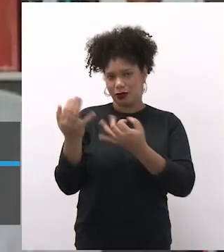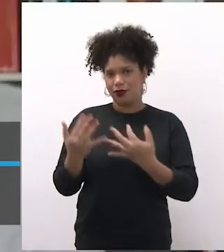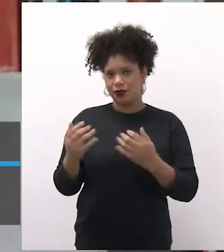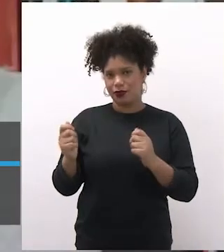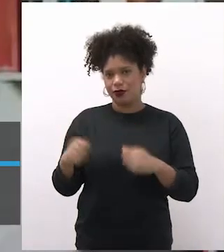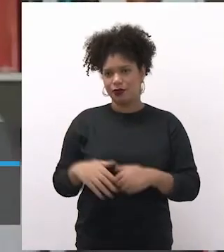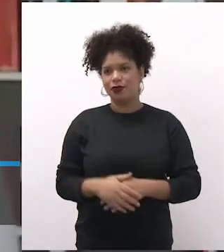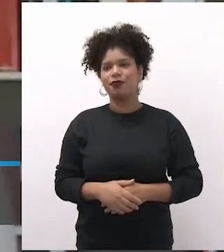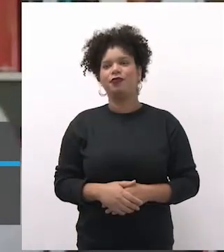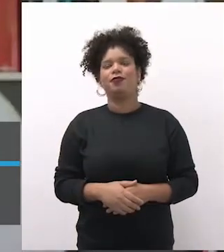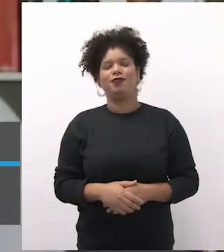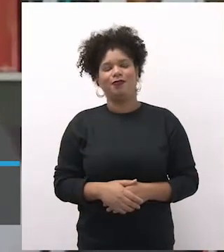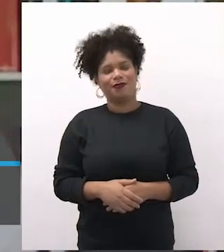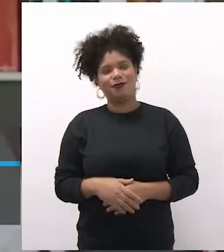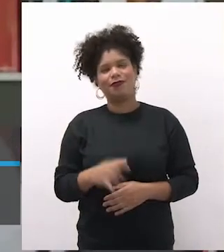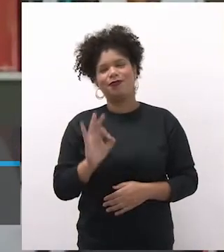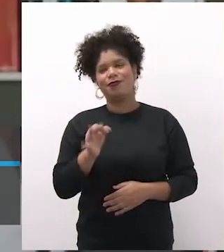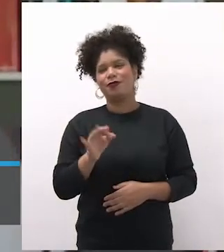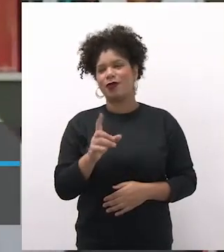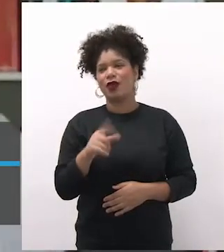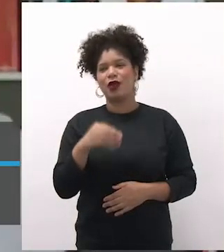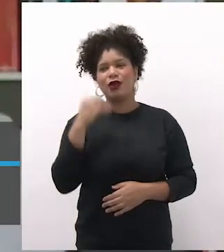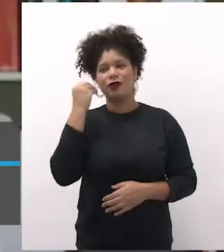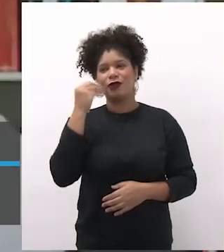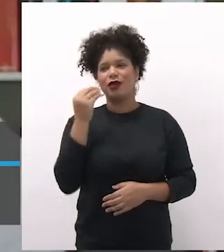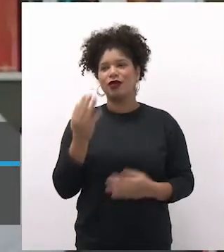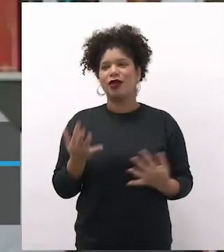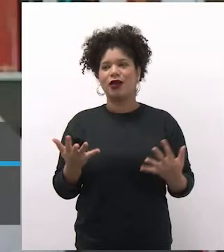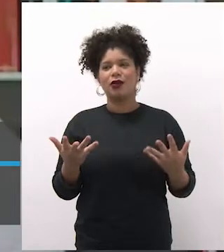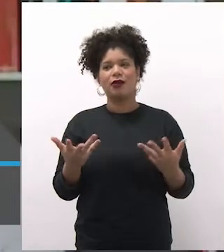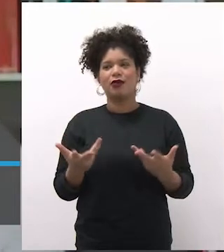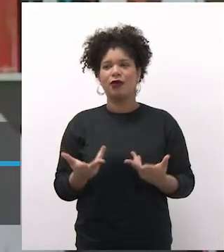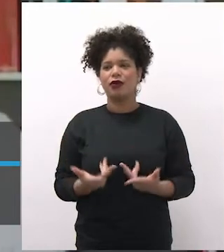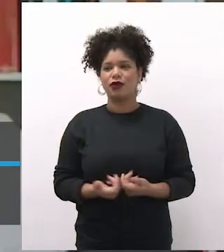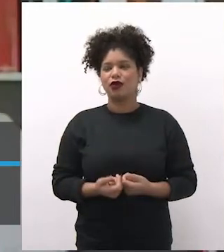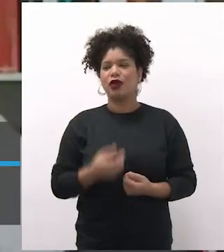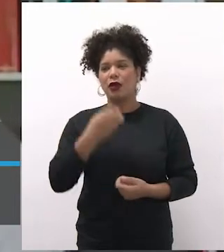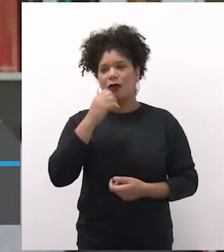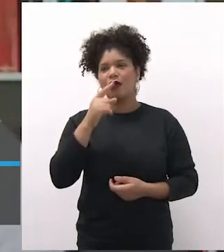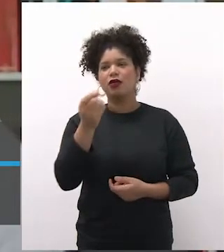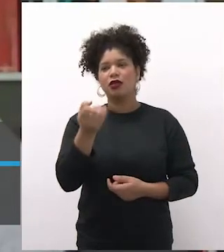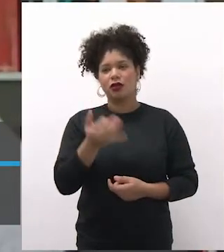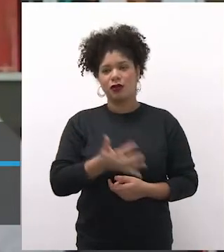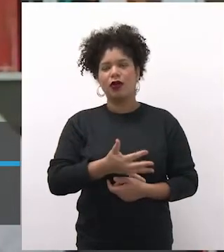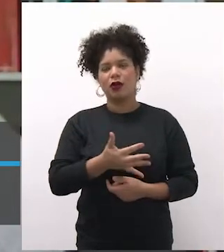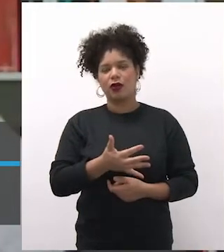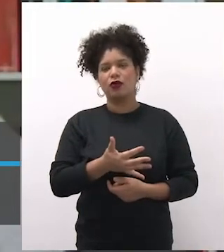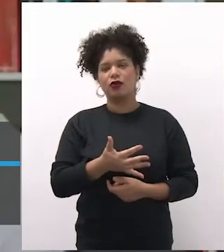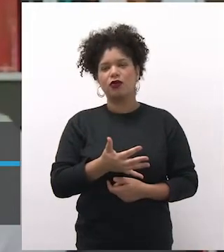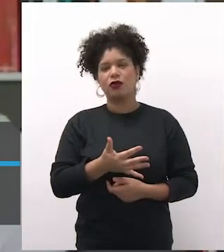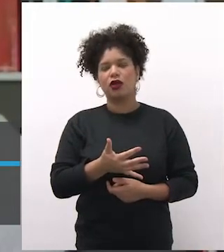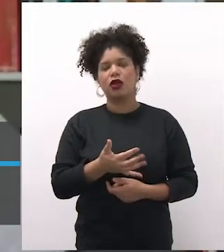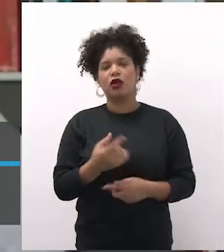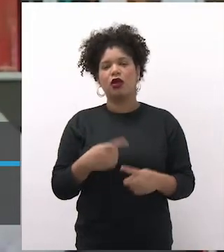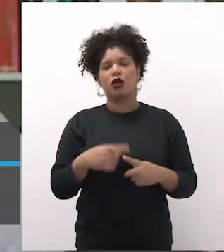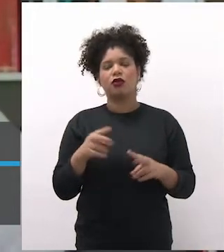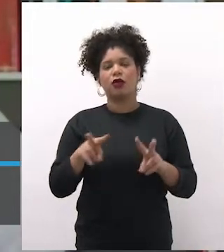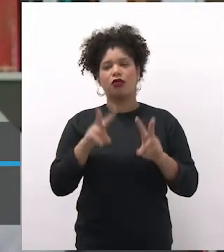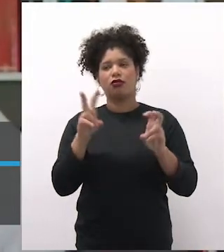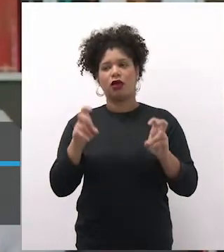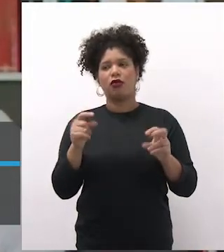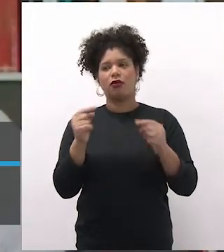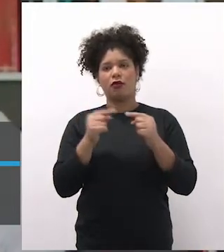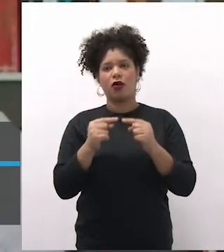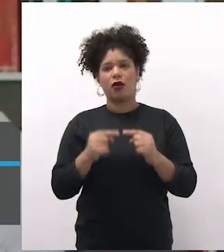Nossa, Edivane, foi uma experiência linda e foi muito pertinente você ter falado sobre essa temática aqui, porque é um espaço